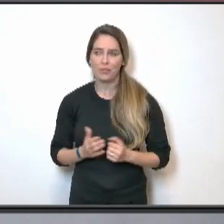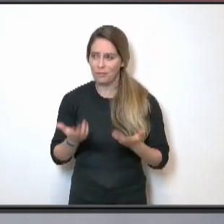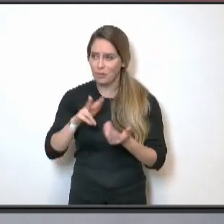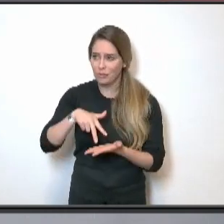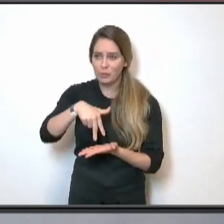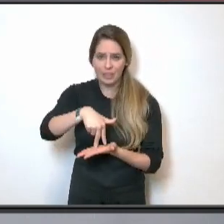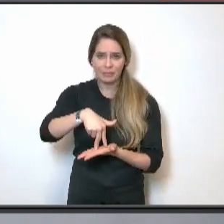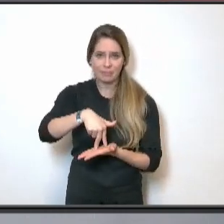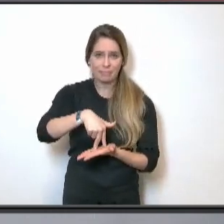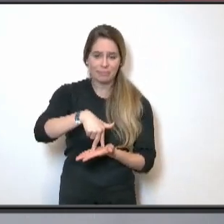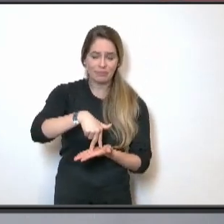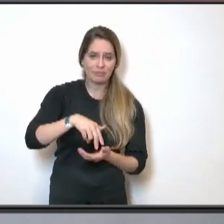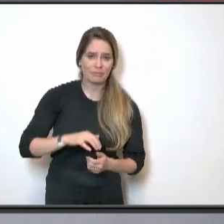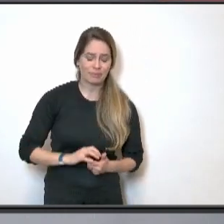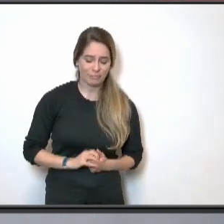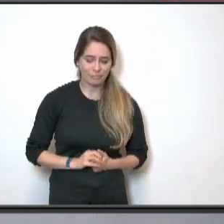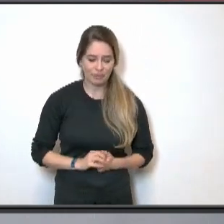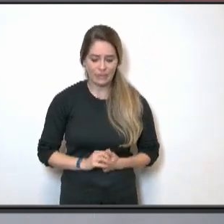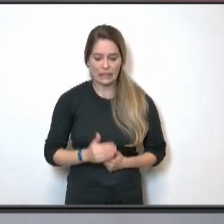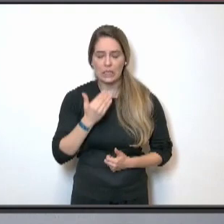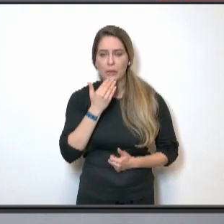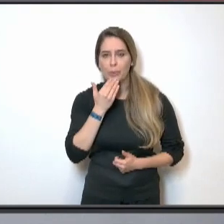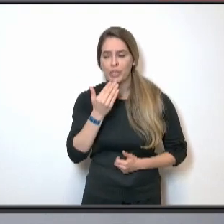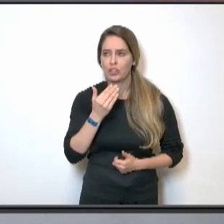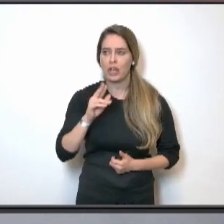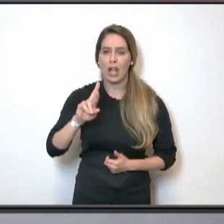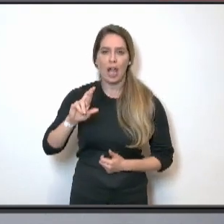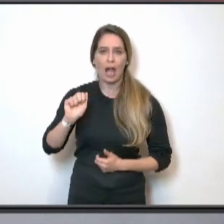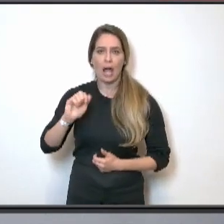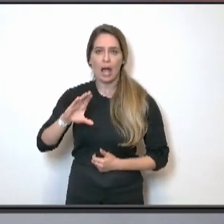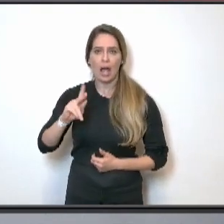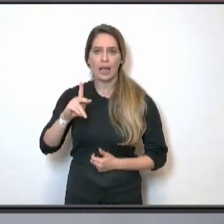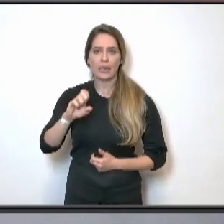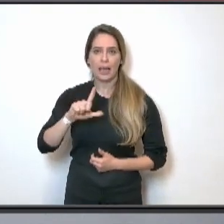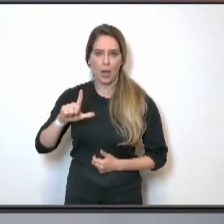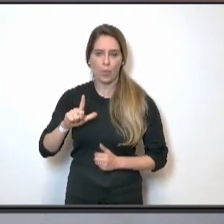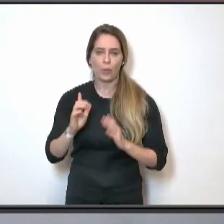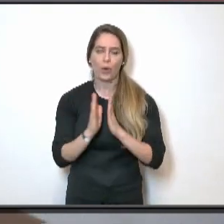pé. Quero pedir a Raquel que venha aqui. Nós vamos ter um momento de oração.